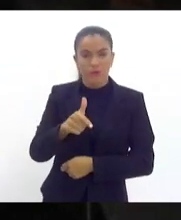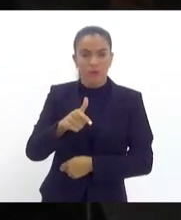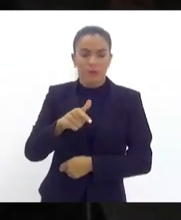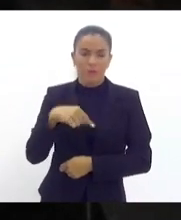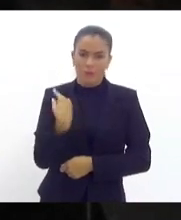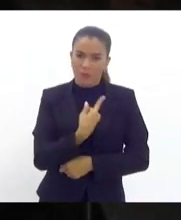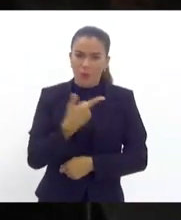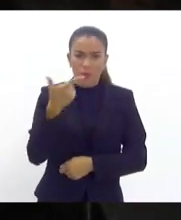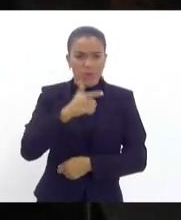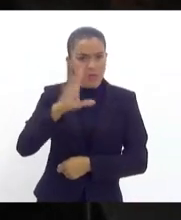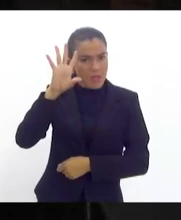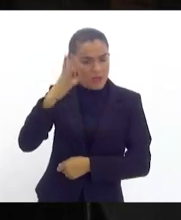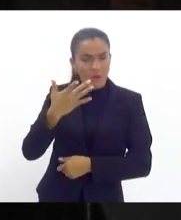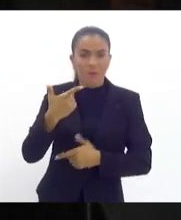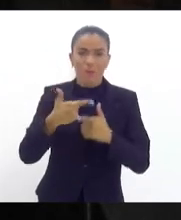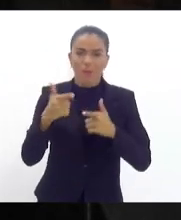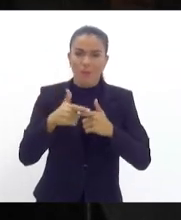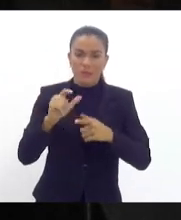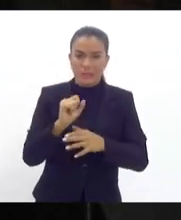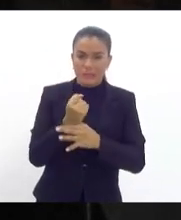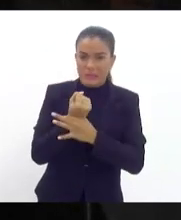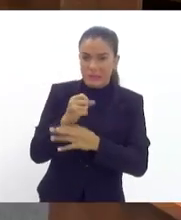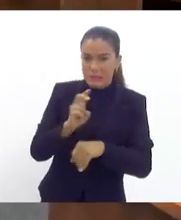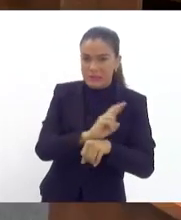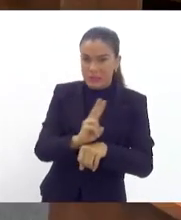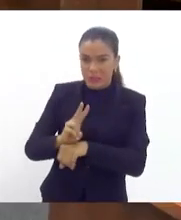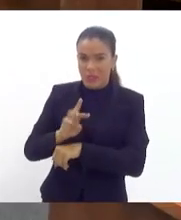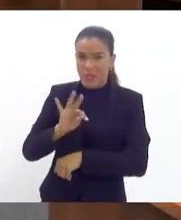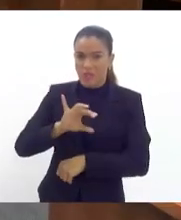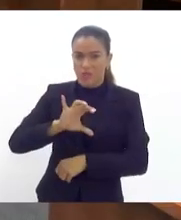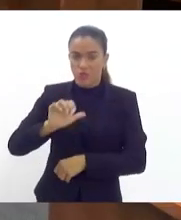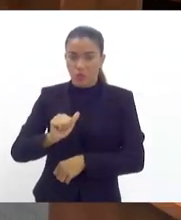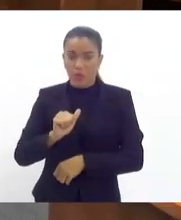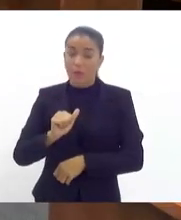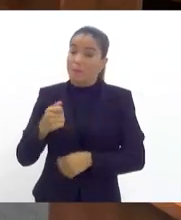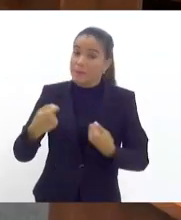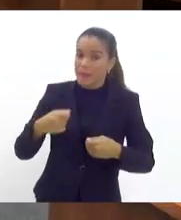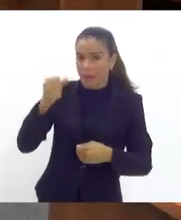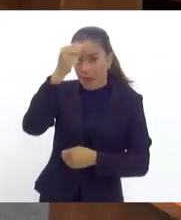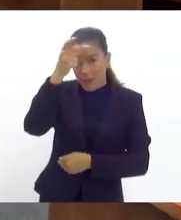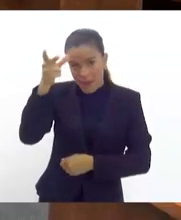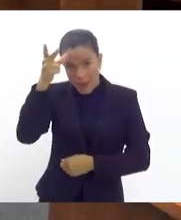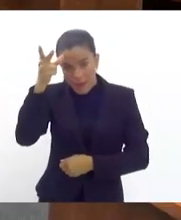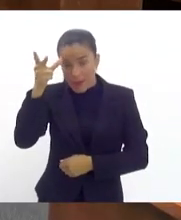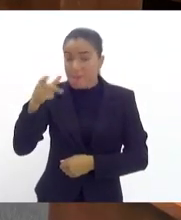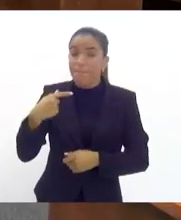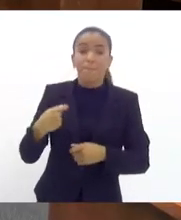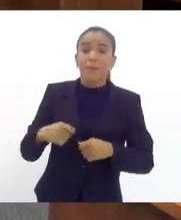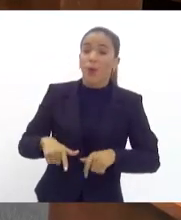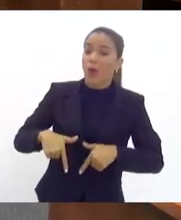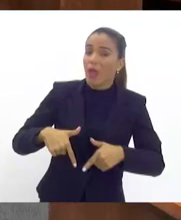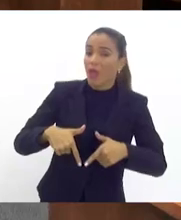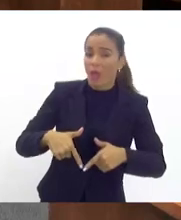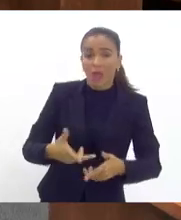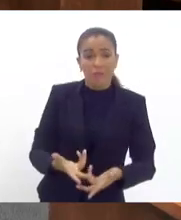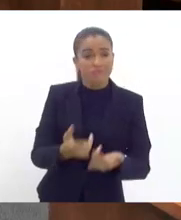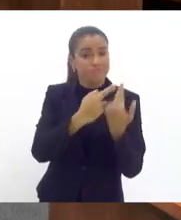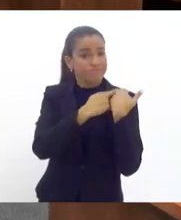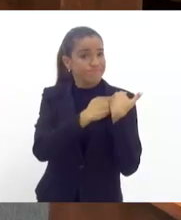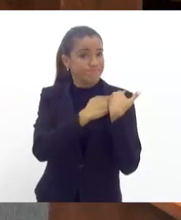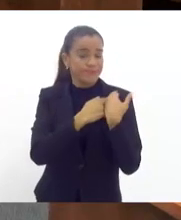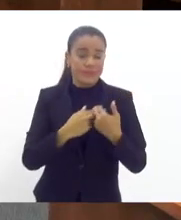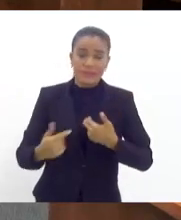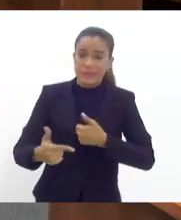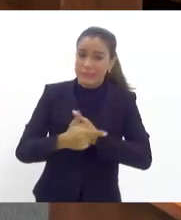nós resolvemos o problema da segurança da Tijuca é indispensável que a prefeitura Tome o seu papel